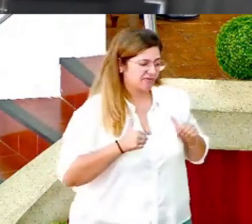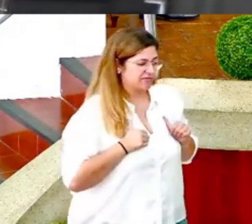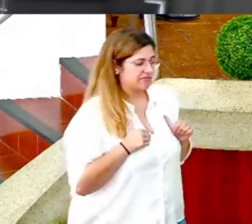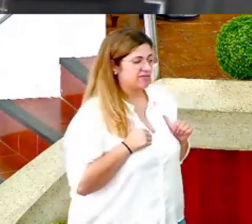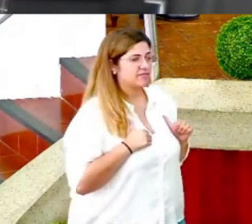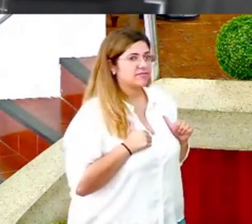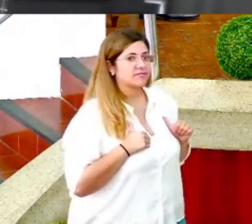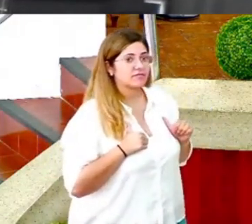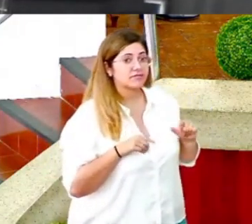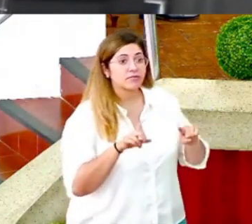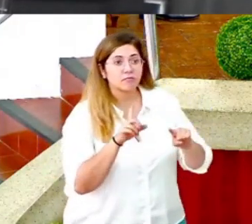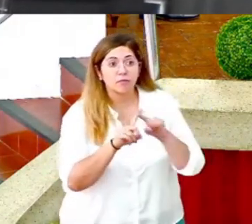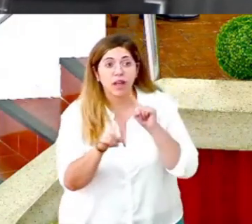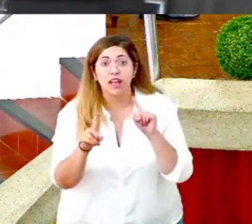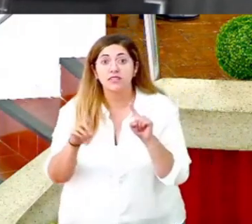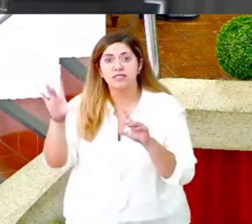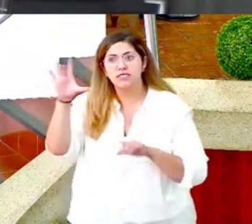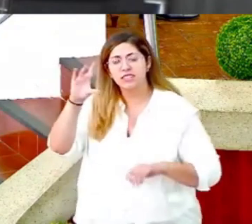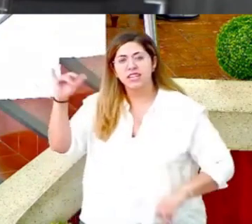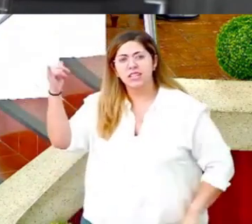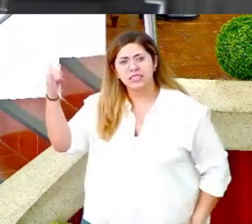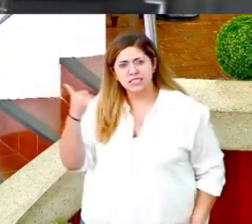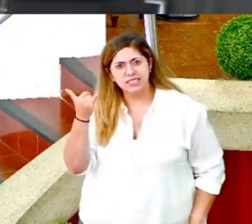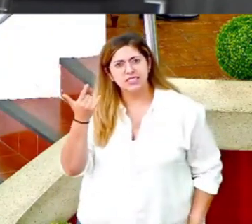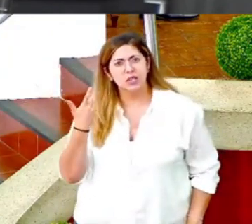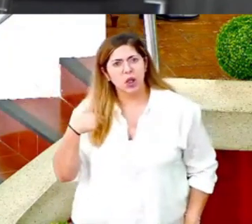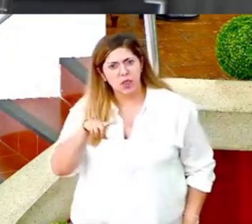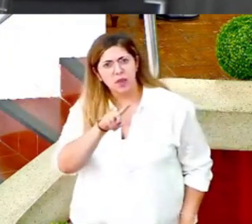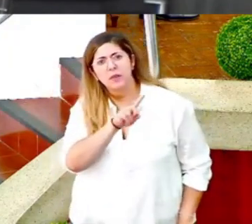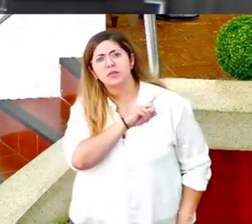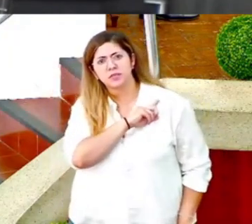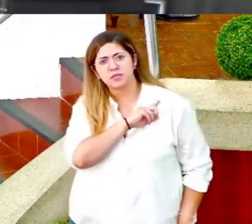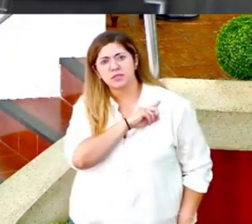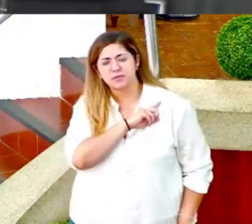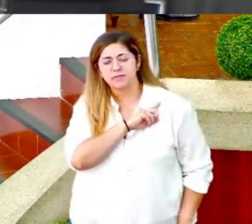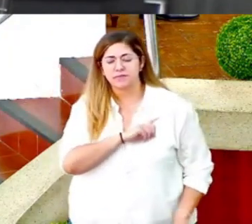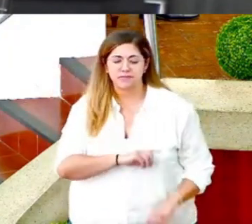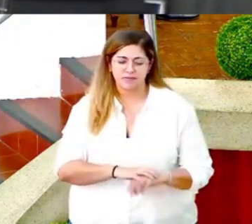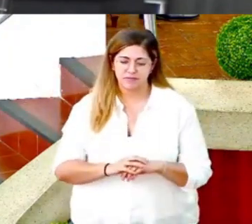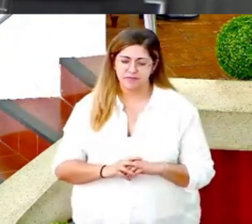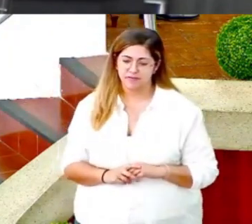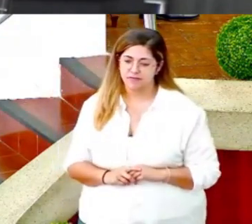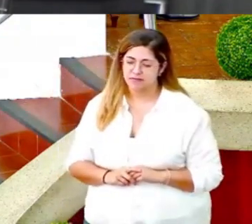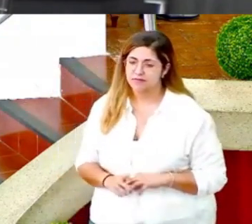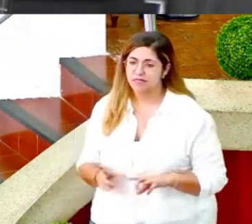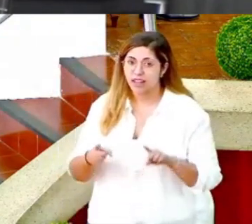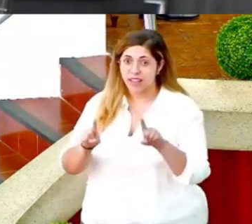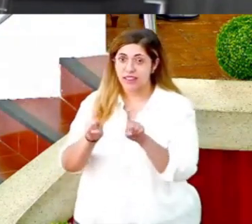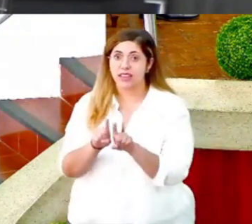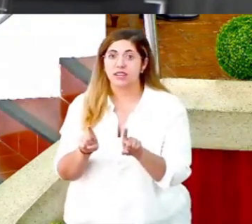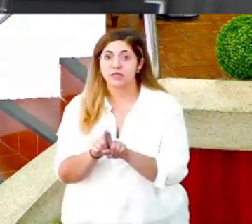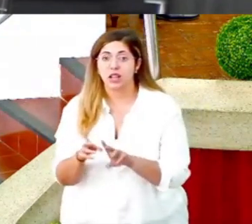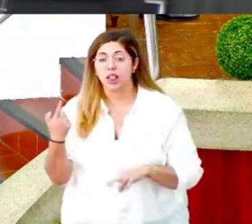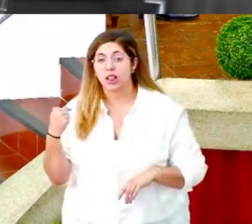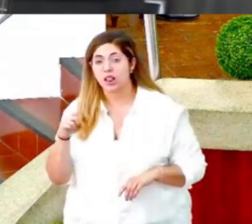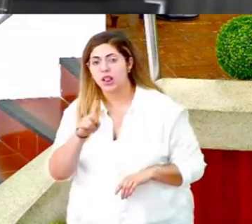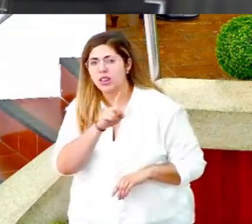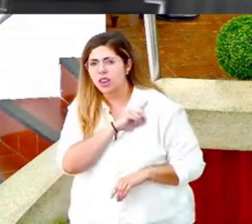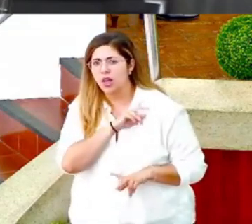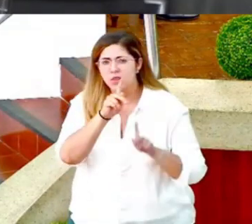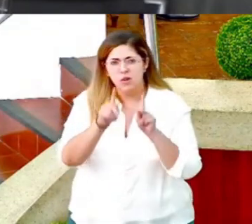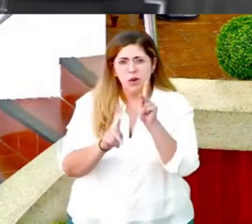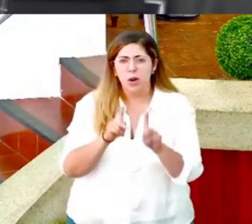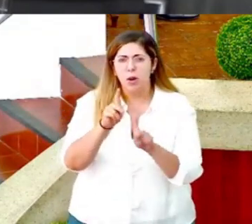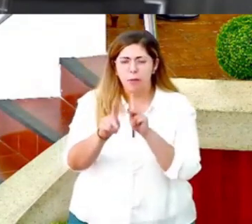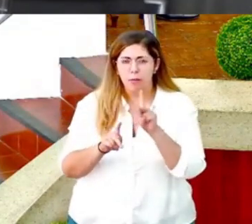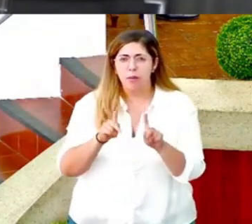Deus fala conosco. Enquanto lemos as Escrituras, Deus fala conosco. Conforme nós, ou conforme o povo de Deus vai deixando